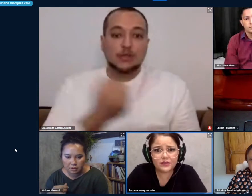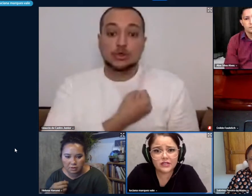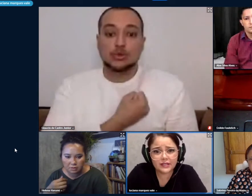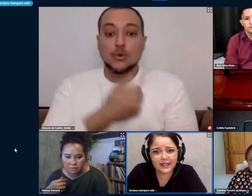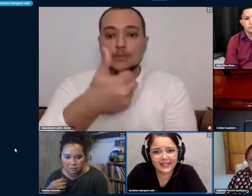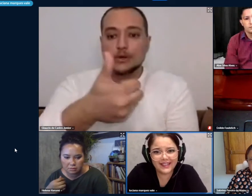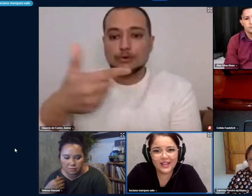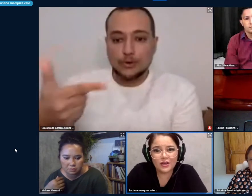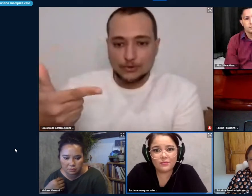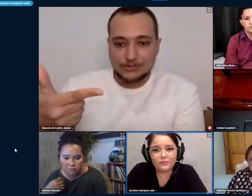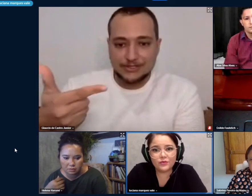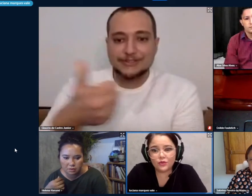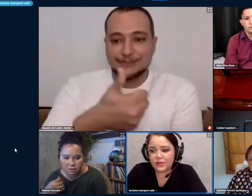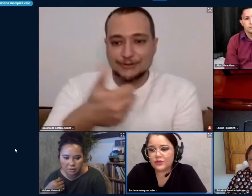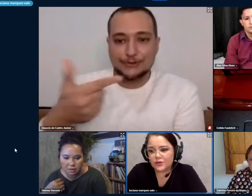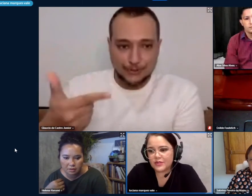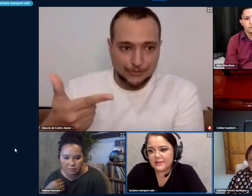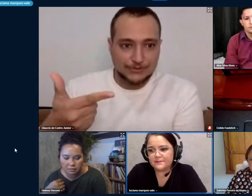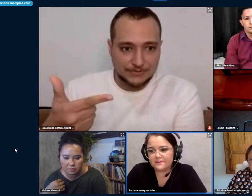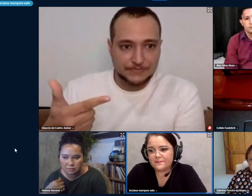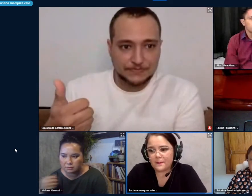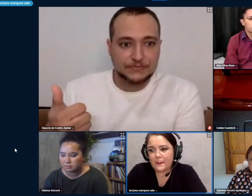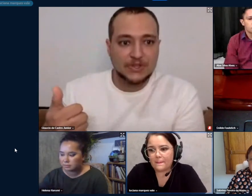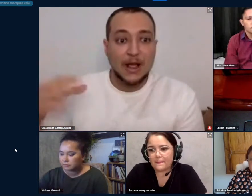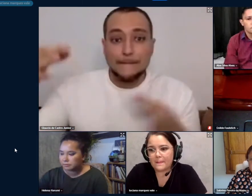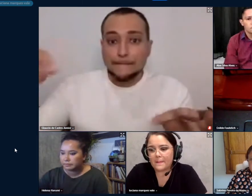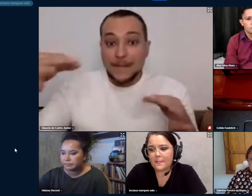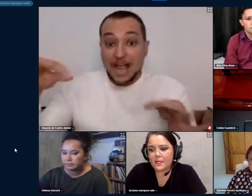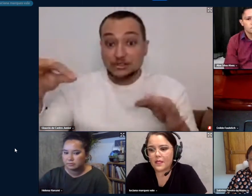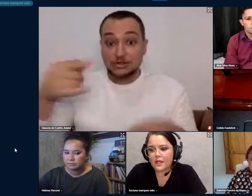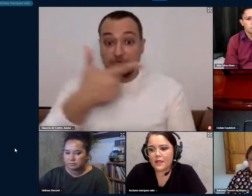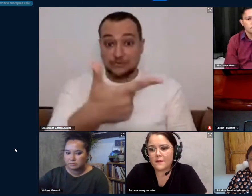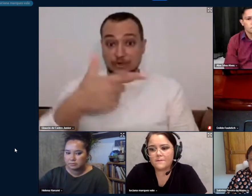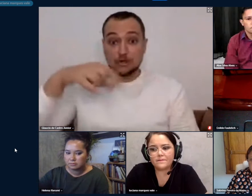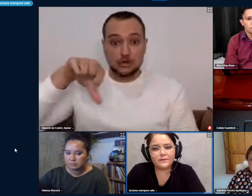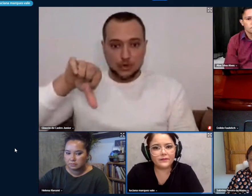Agora, a professora está aqui, número 12.